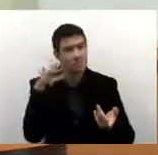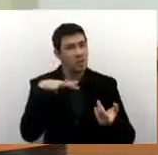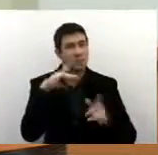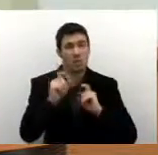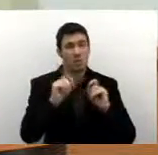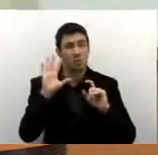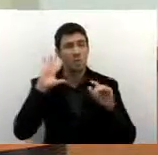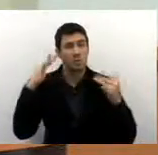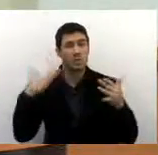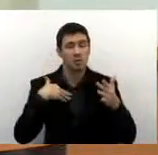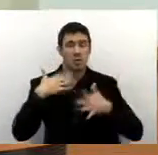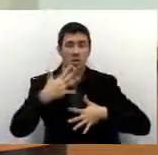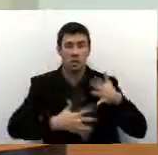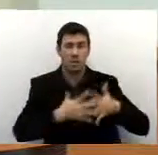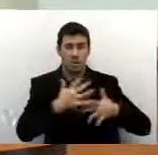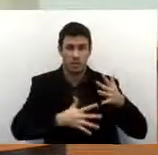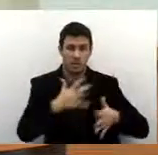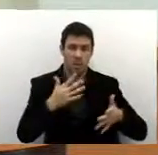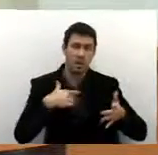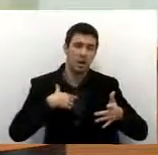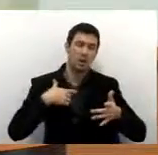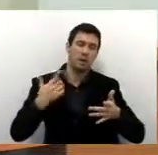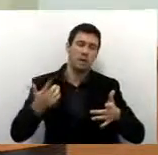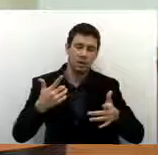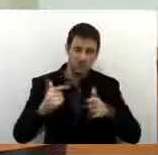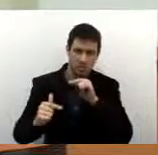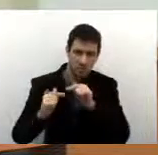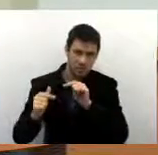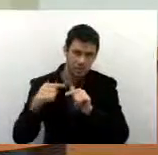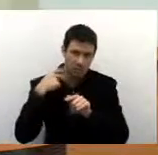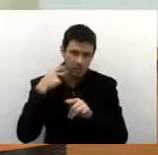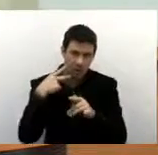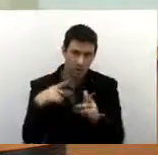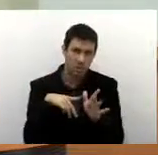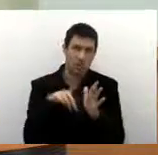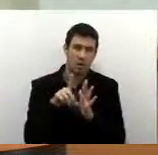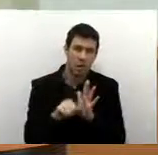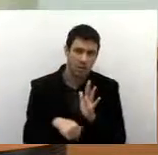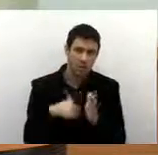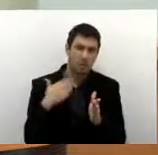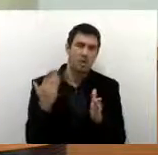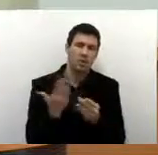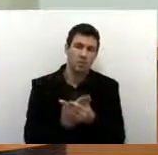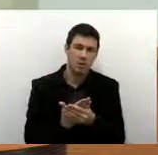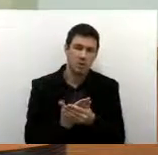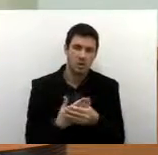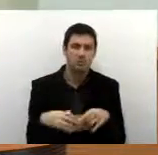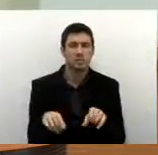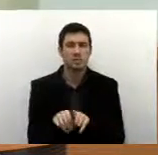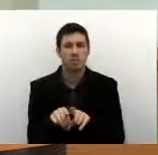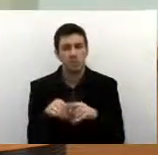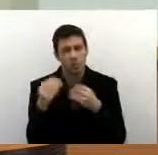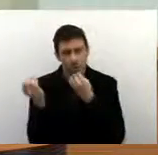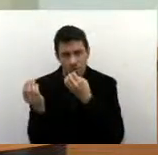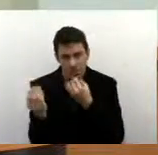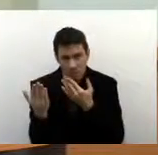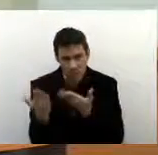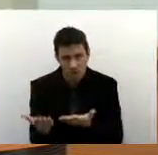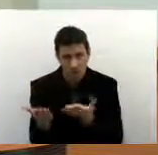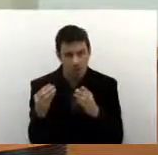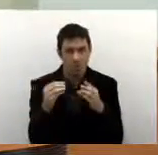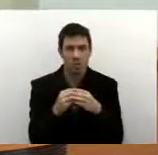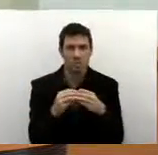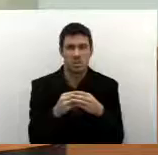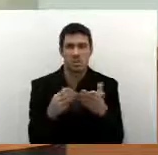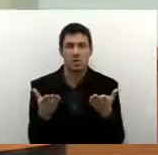atrapalhar o trabalho do vereador. Atrasou a tramitação do processo? Atrasou, está lá, eu vou informar a Vossa Excelência, a sua comissão hoje,